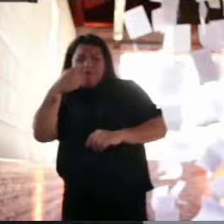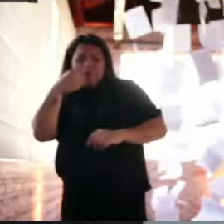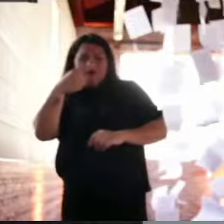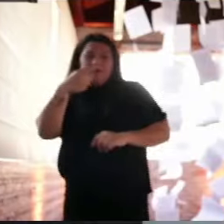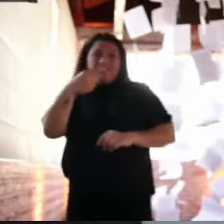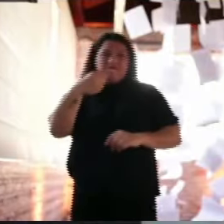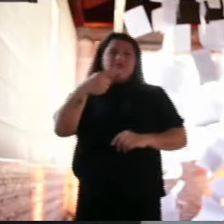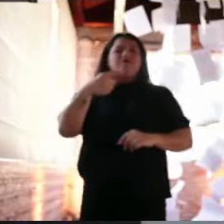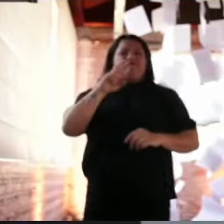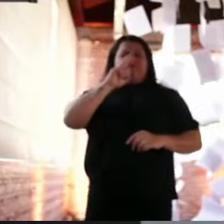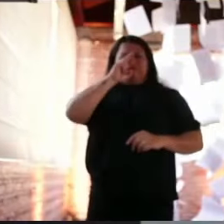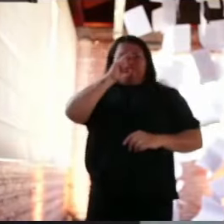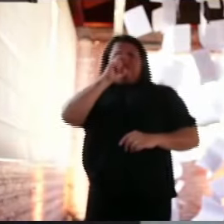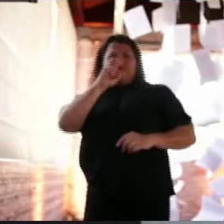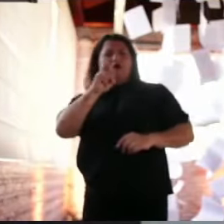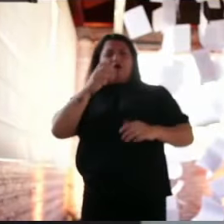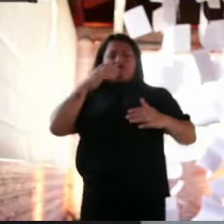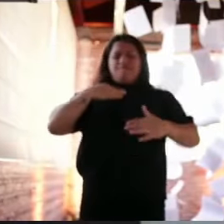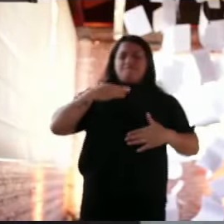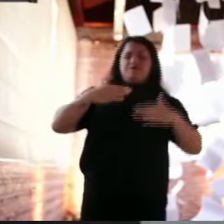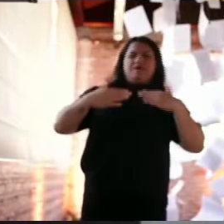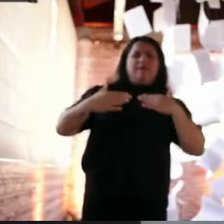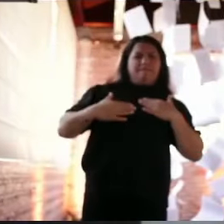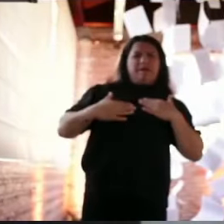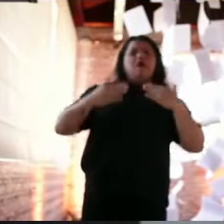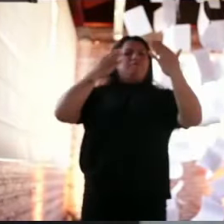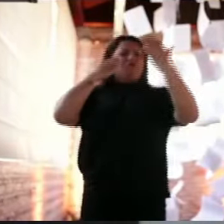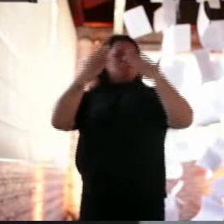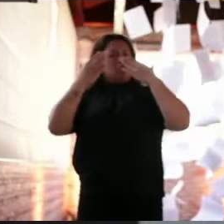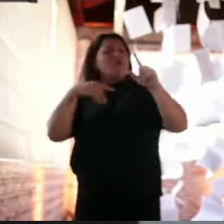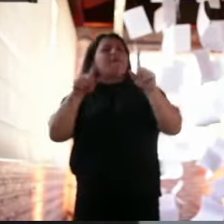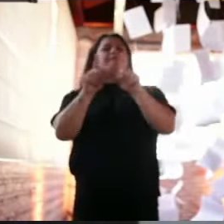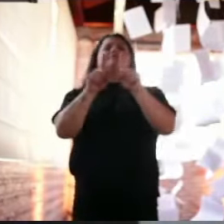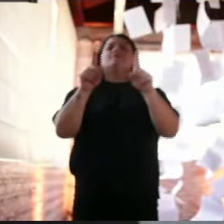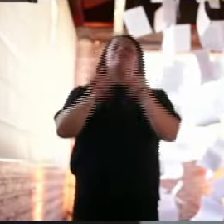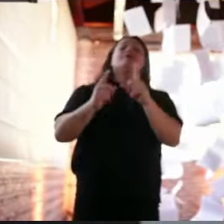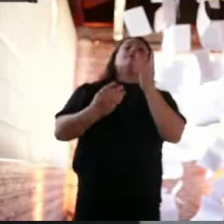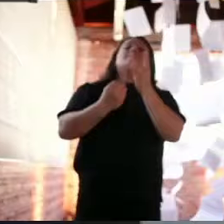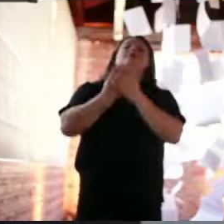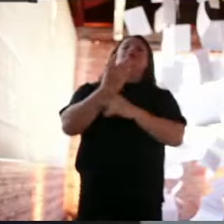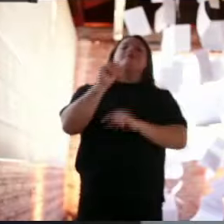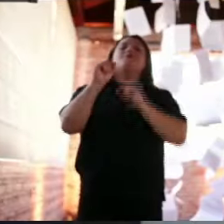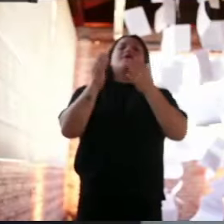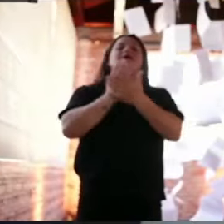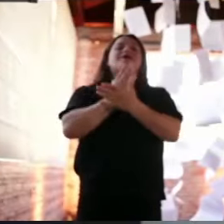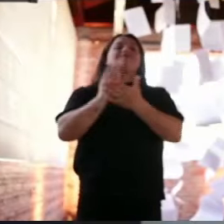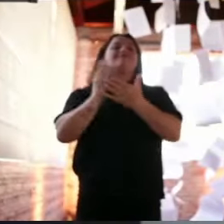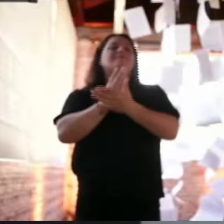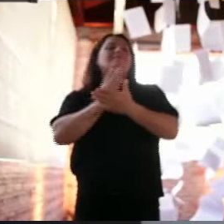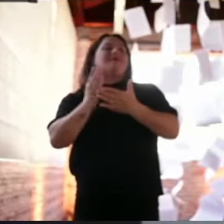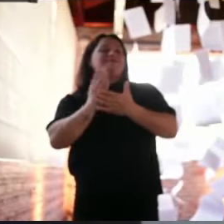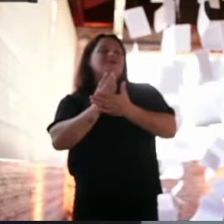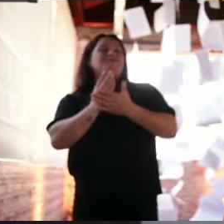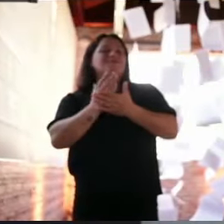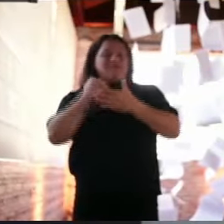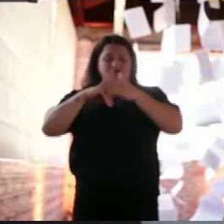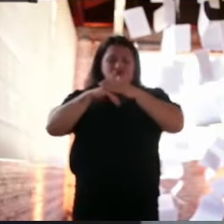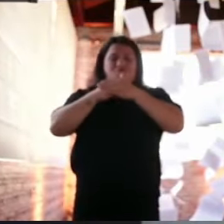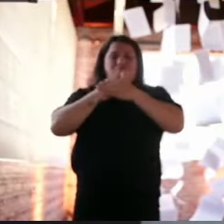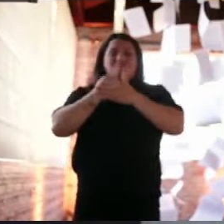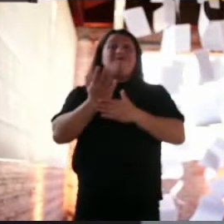convalece você convalece fisicamente psiquicamente e elabora a separação que partiu de você